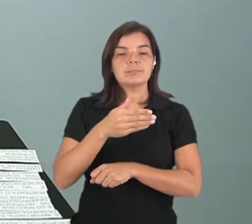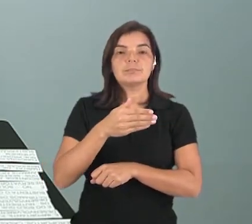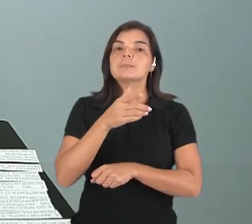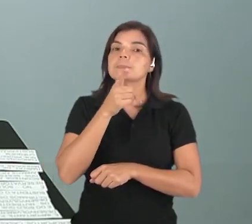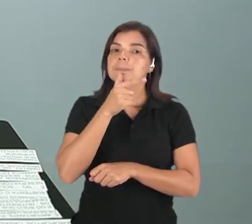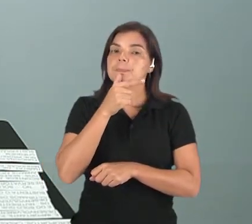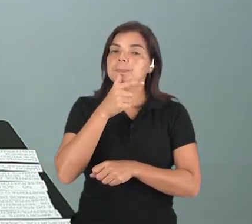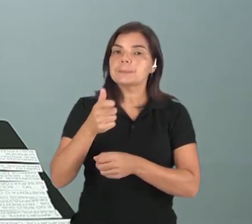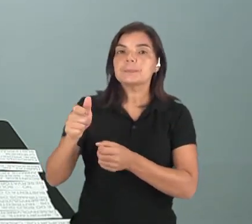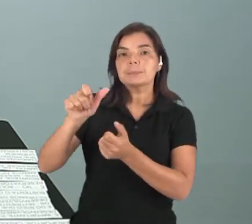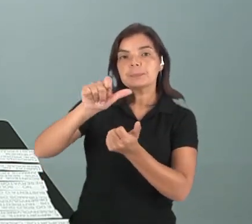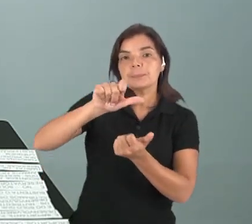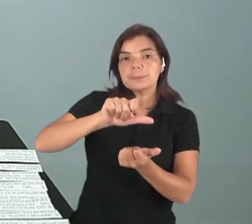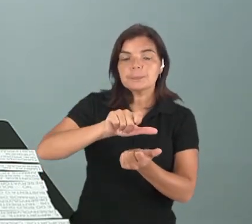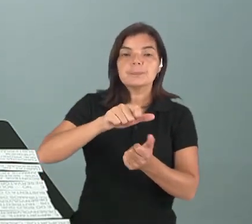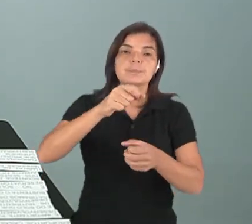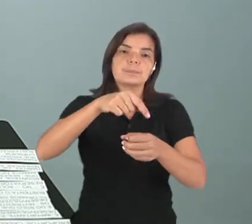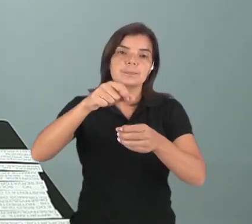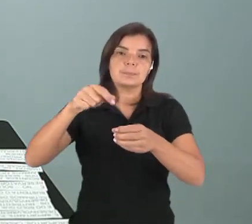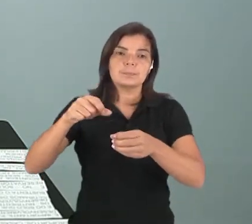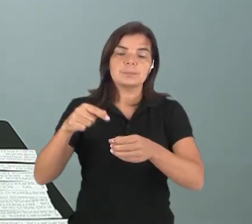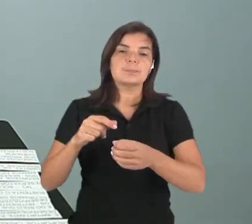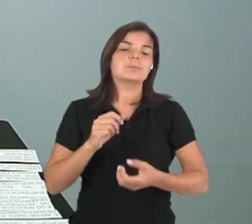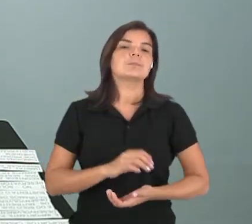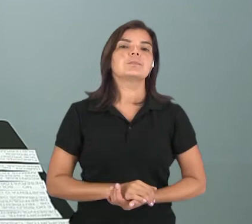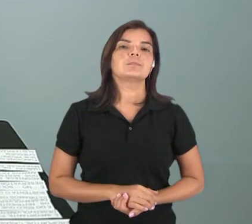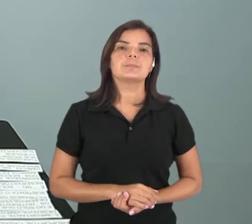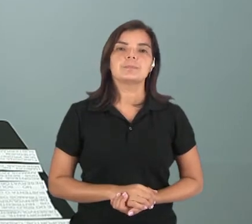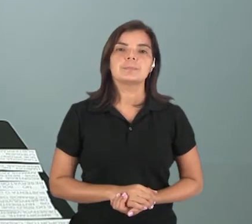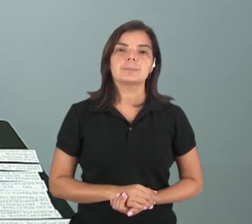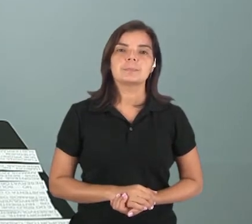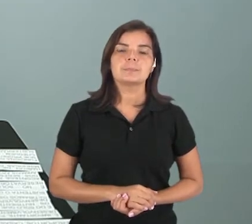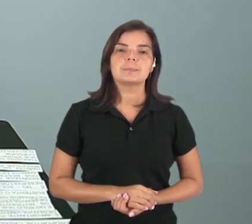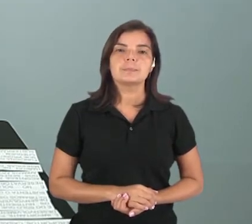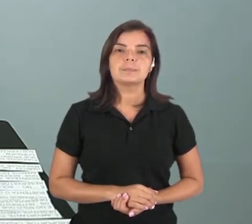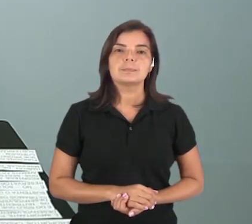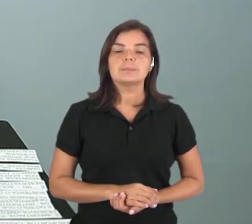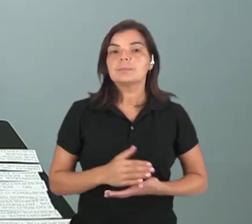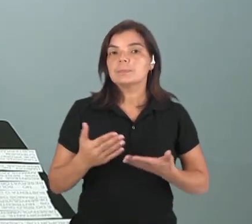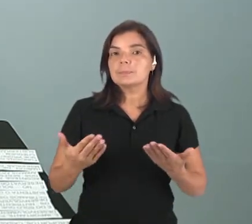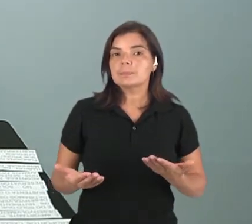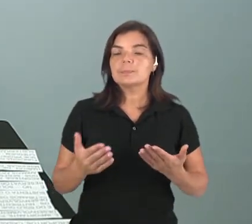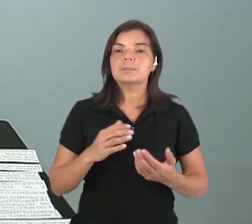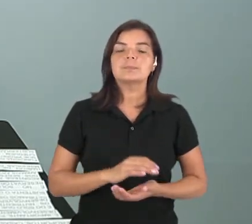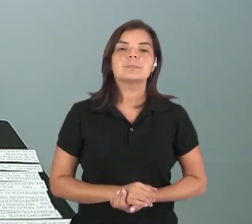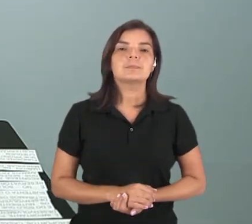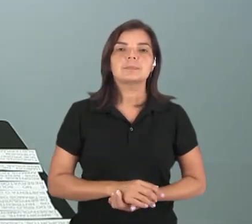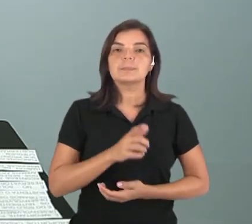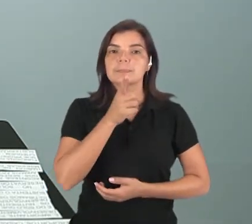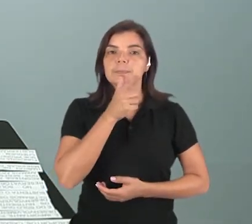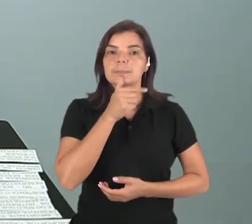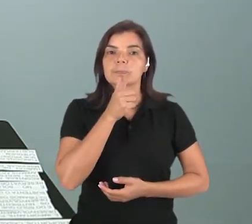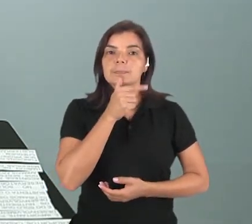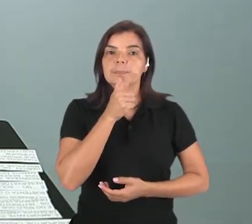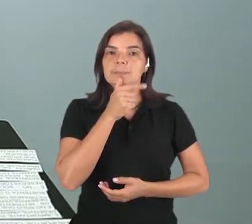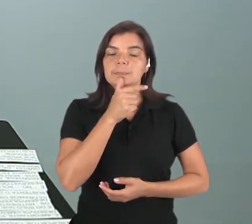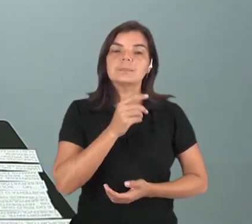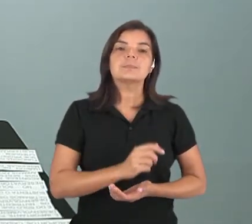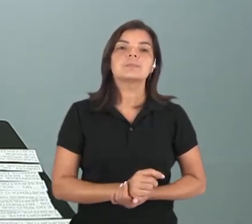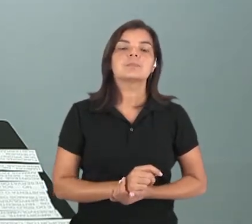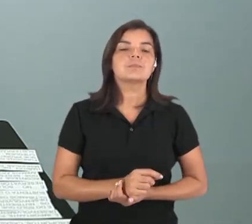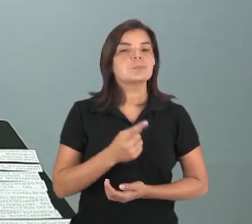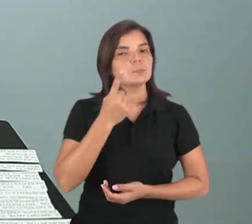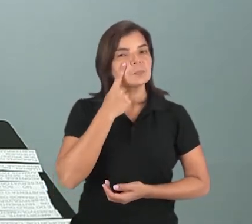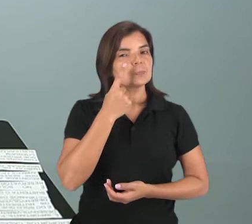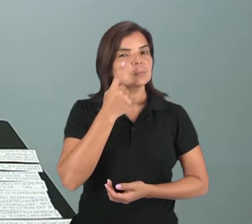irrigação, certo? Muito bem. Então, a água, além, né,